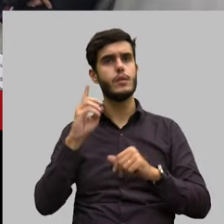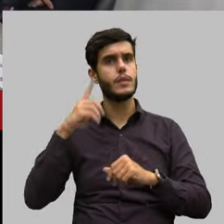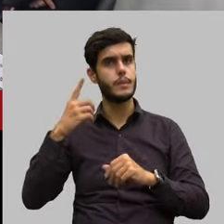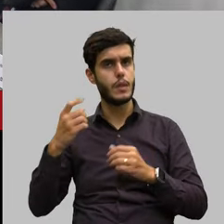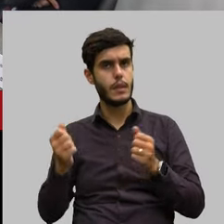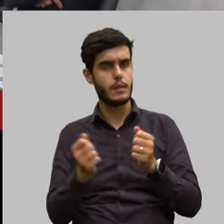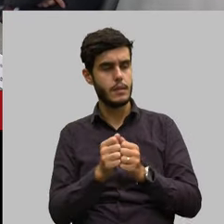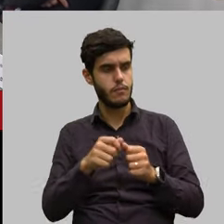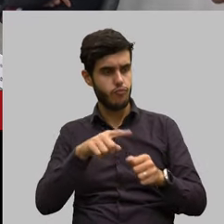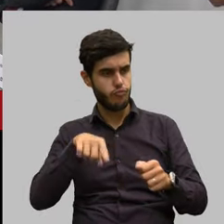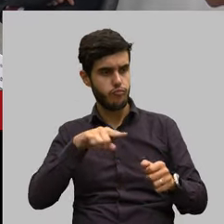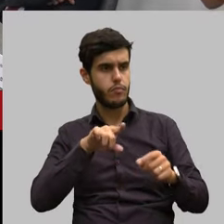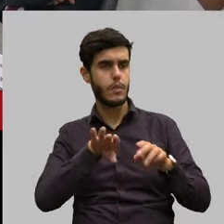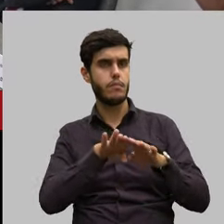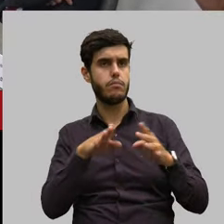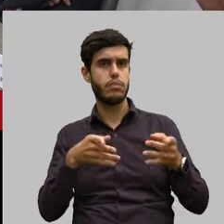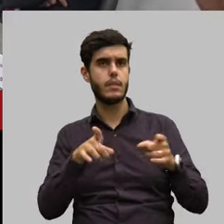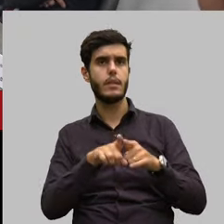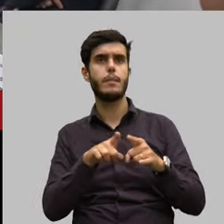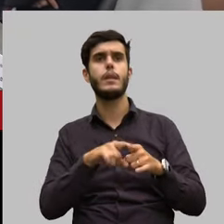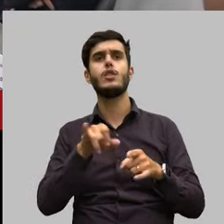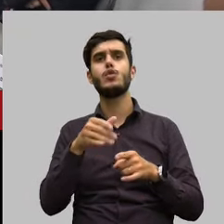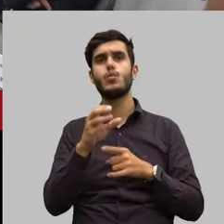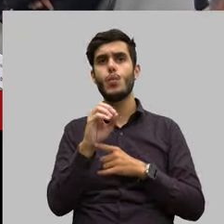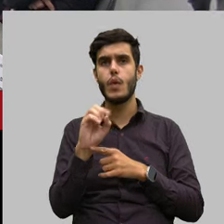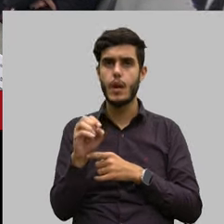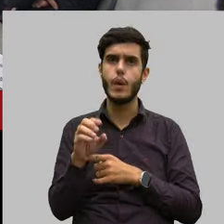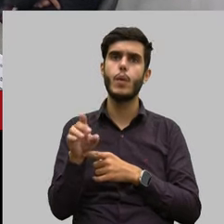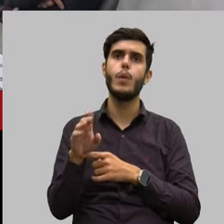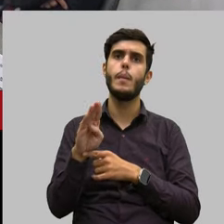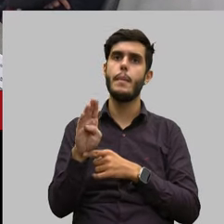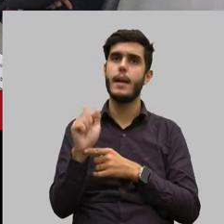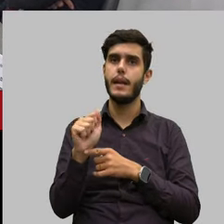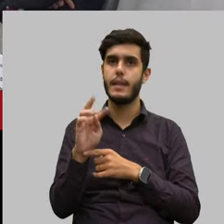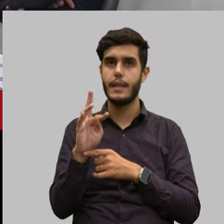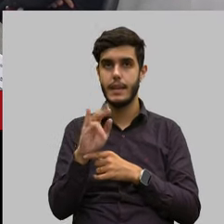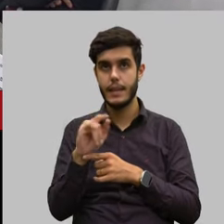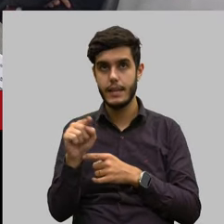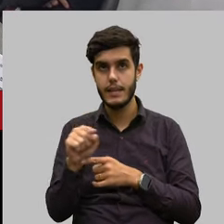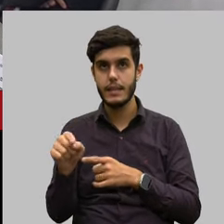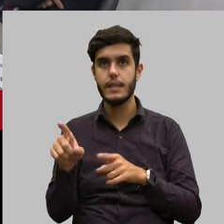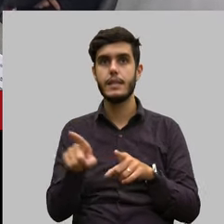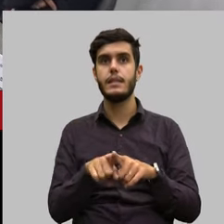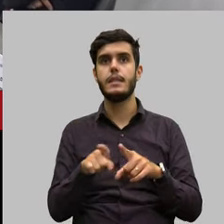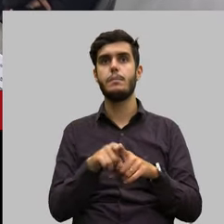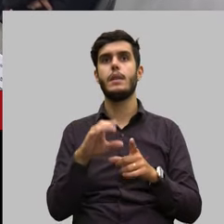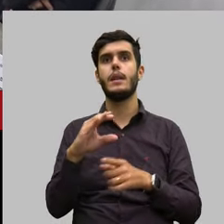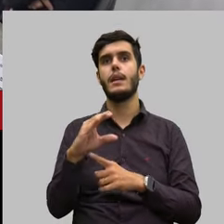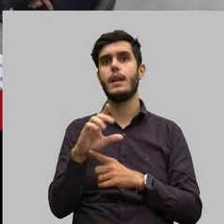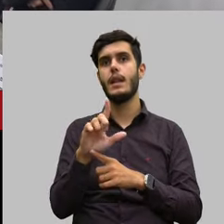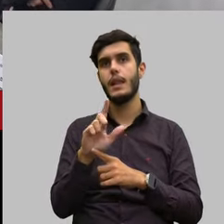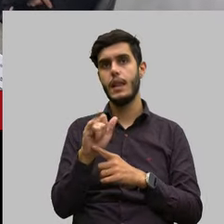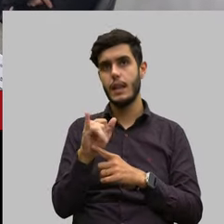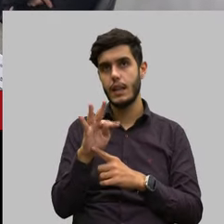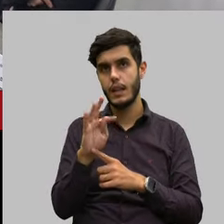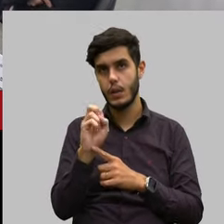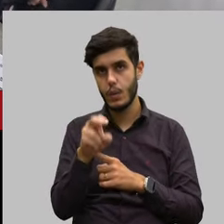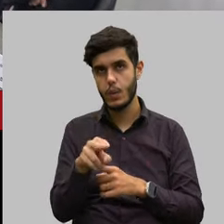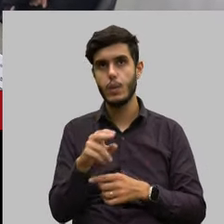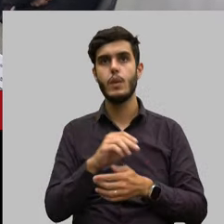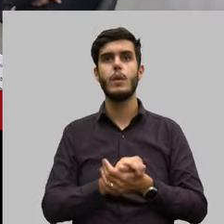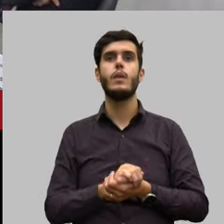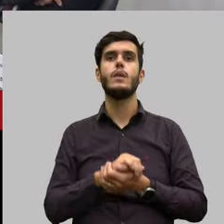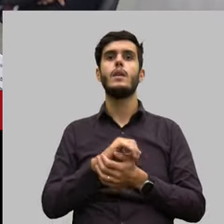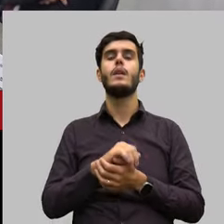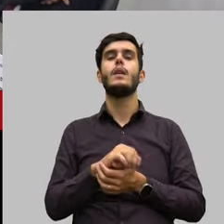cumprimentar o deputado João Magalhães deputada Beatriz cirqueira Deputado Professor Cleiton sargento Rodrigues Boa tarde a